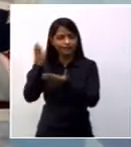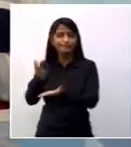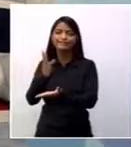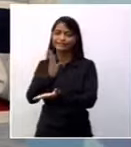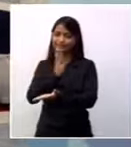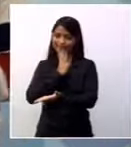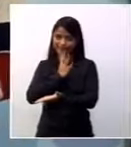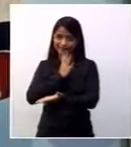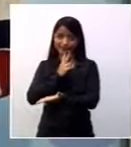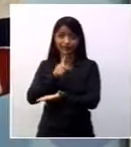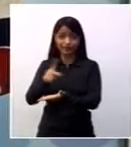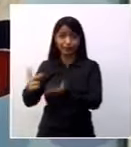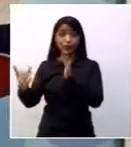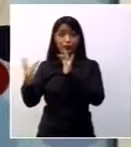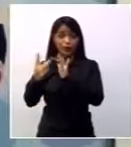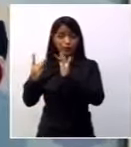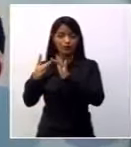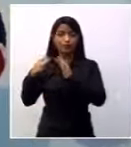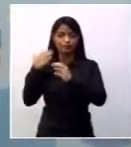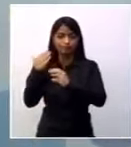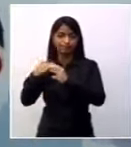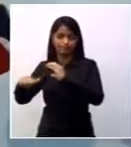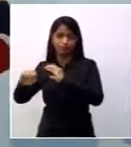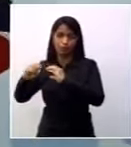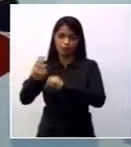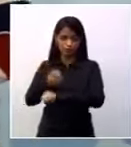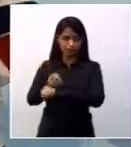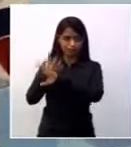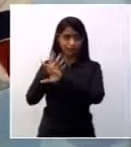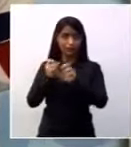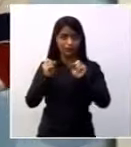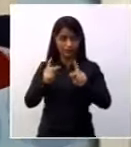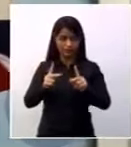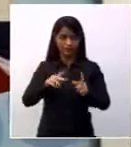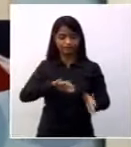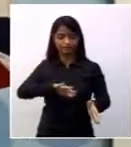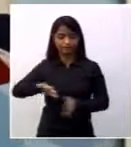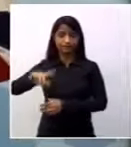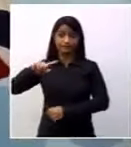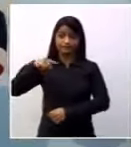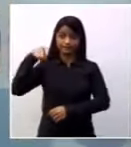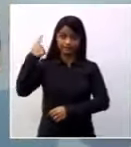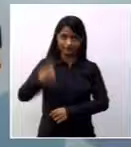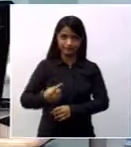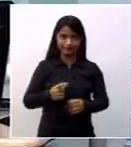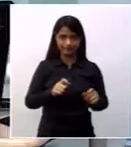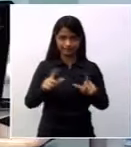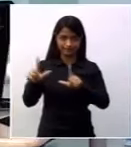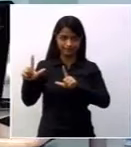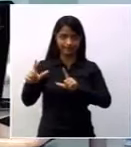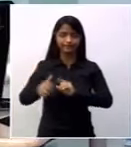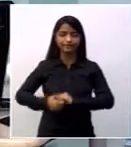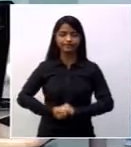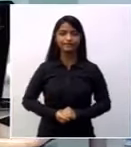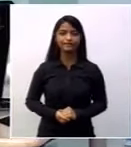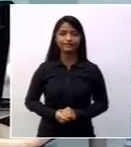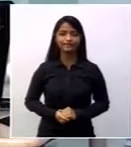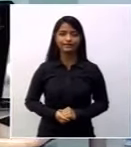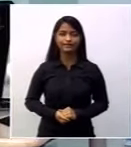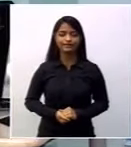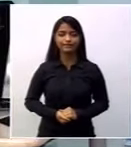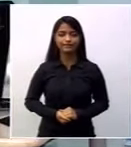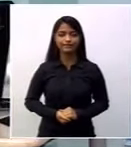seu professor, ok? Tá? Agora vamos para a nossa próxima interação. Rodolfo? Bora lá. Então,